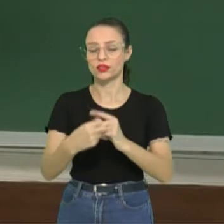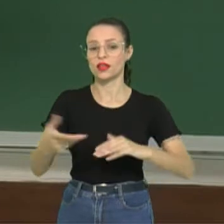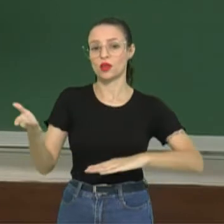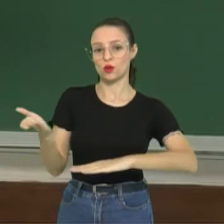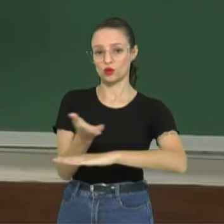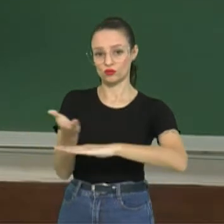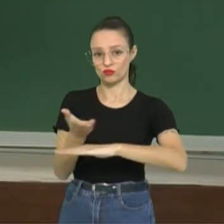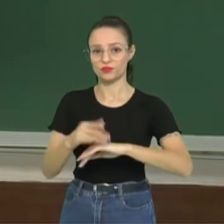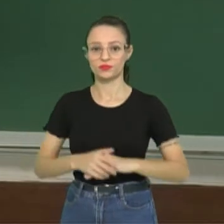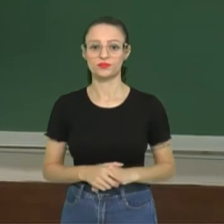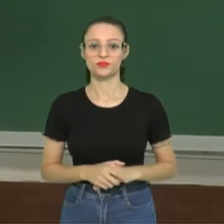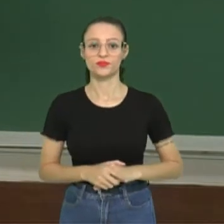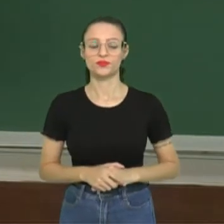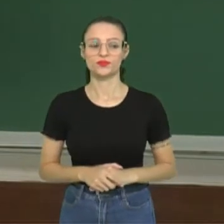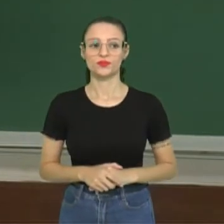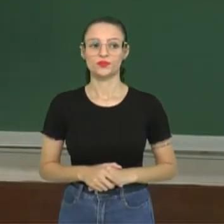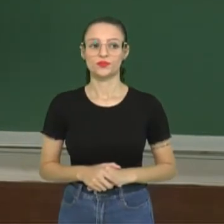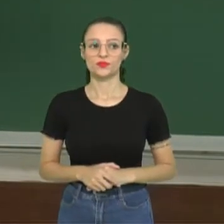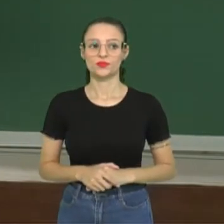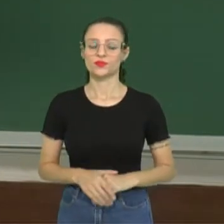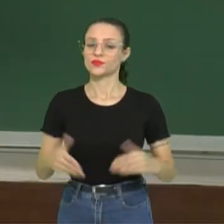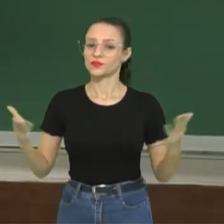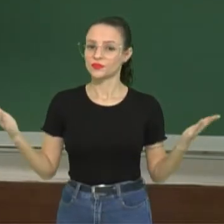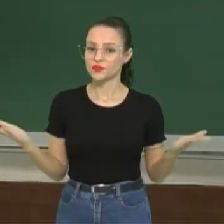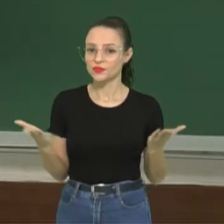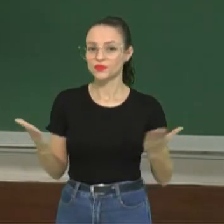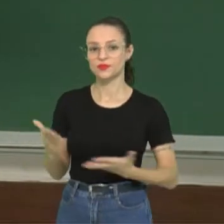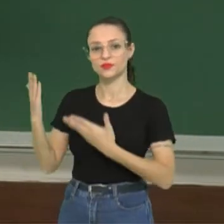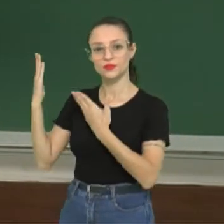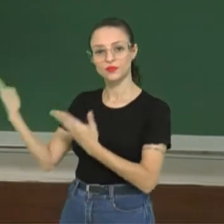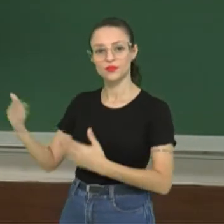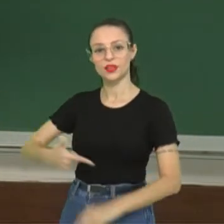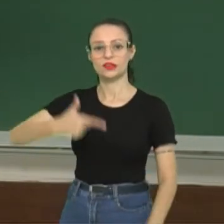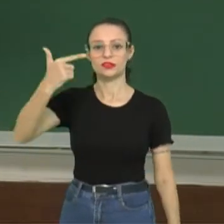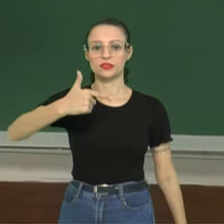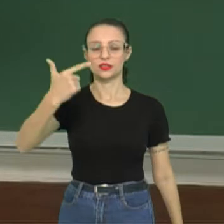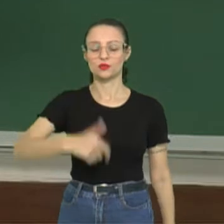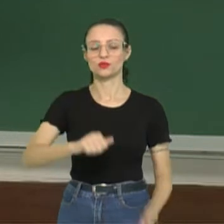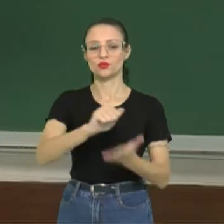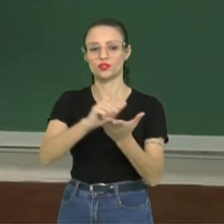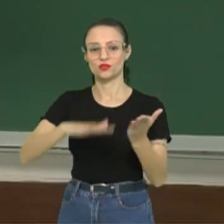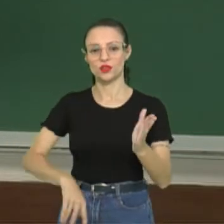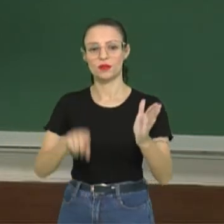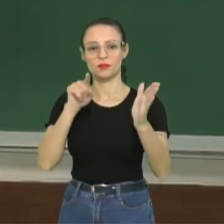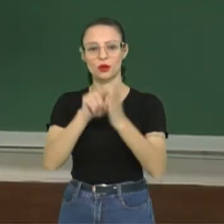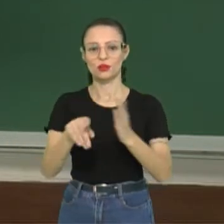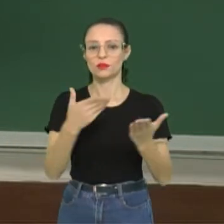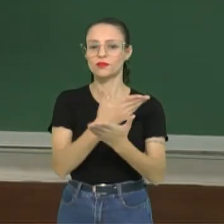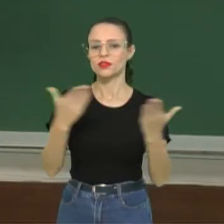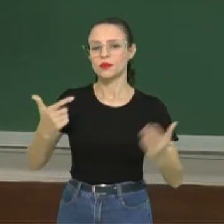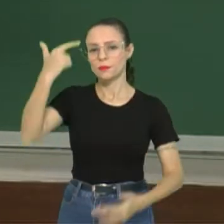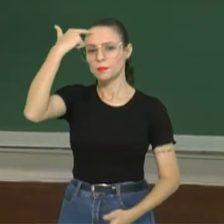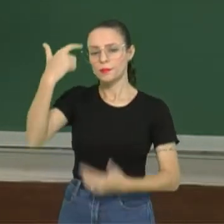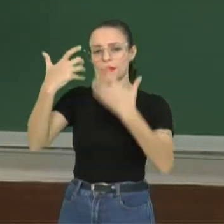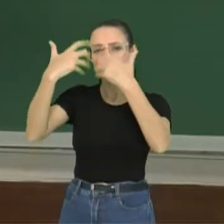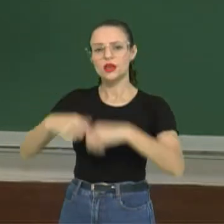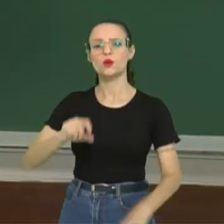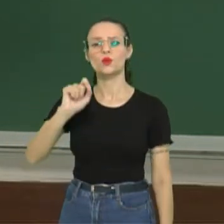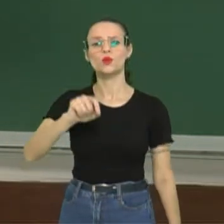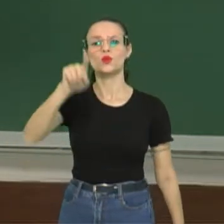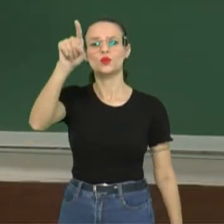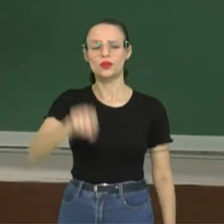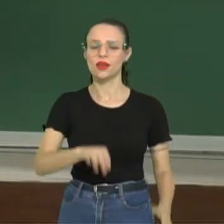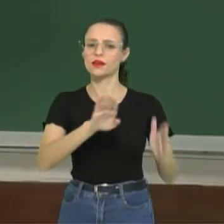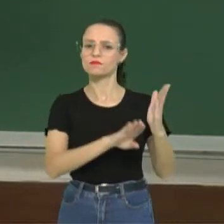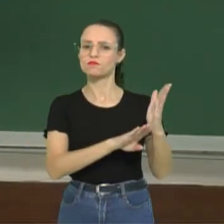contemporânea e aqui então a gente tem o nosso segundo vídeo de hoje para gente pensar justamente o que é